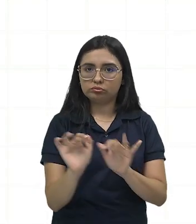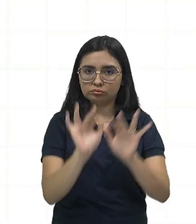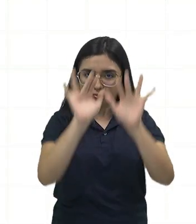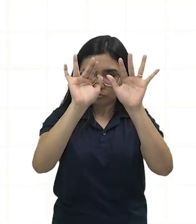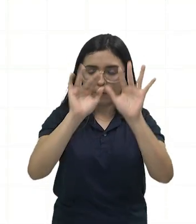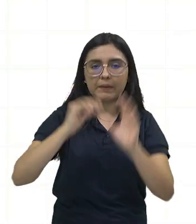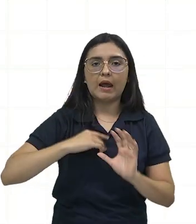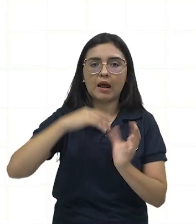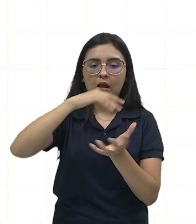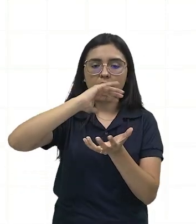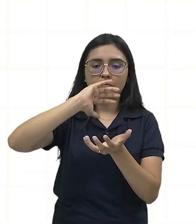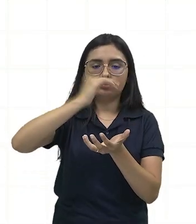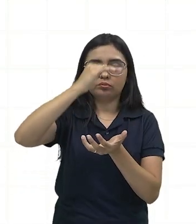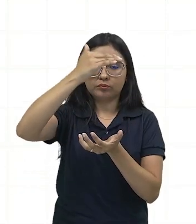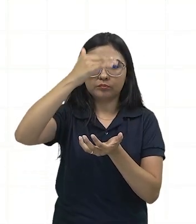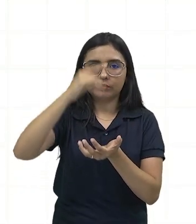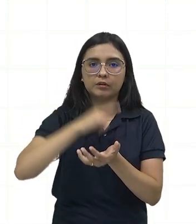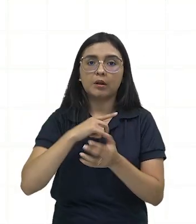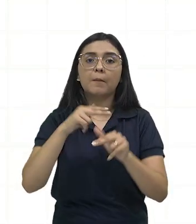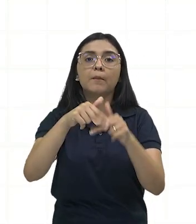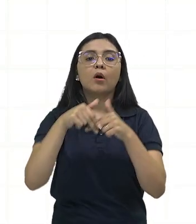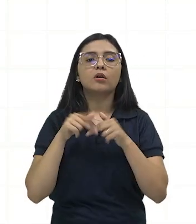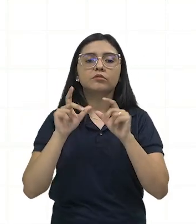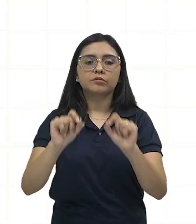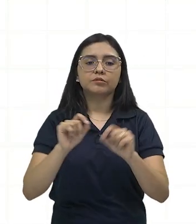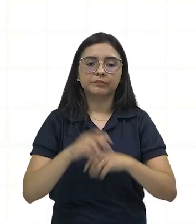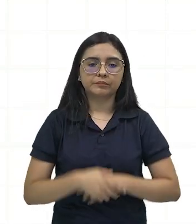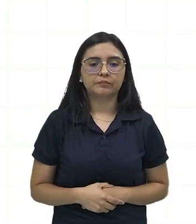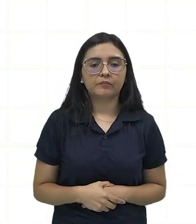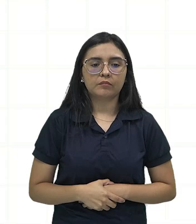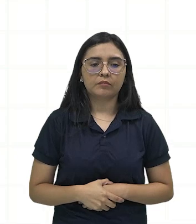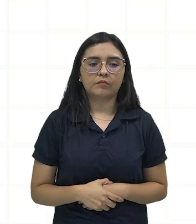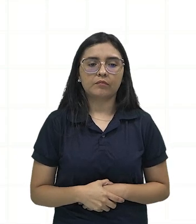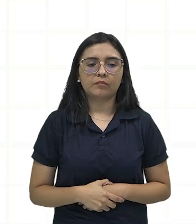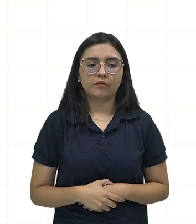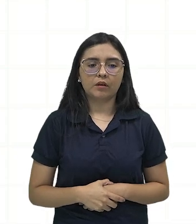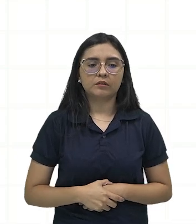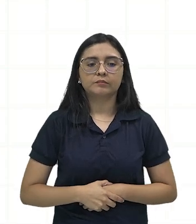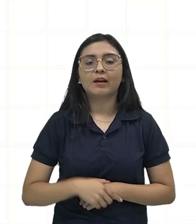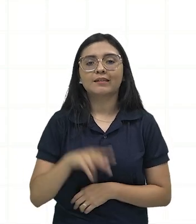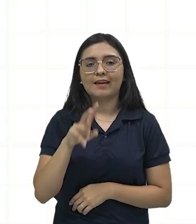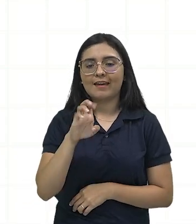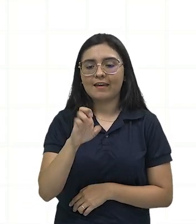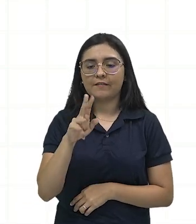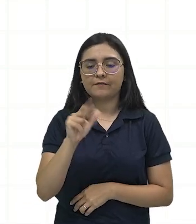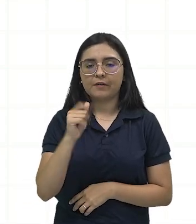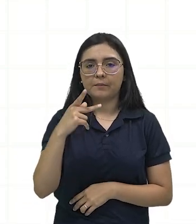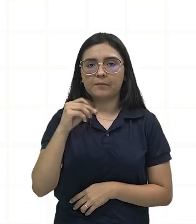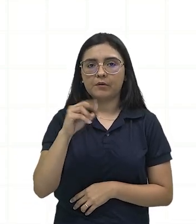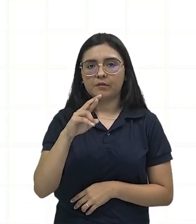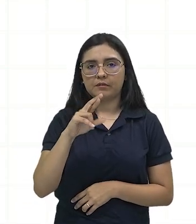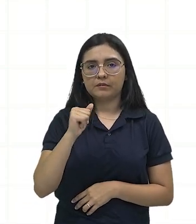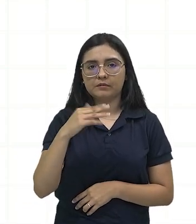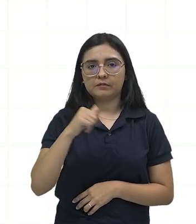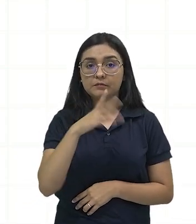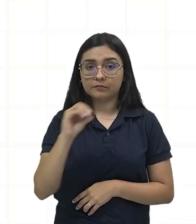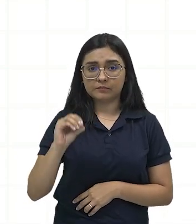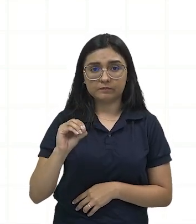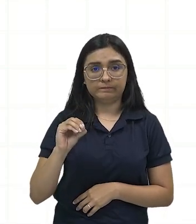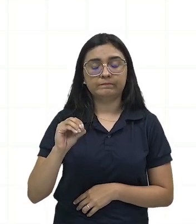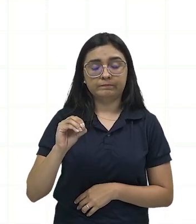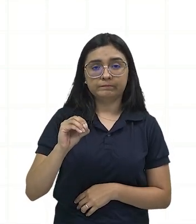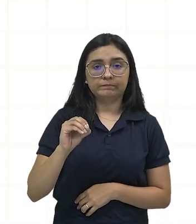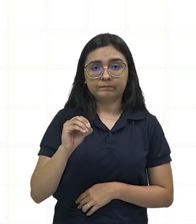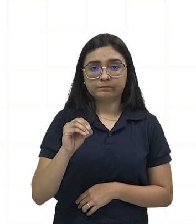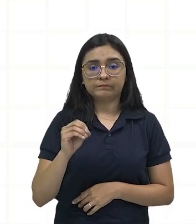atmosfera, derivada da evaporação, né? Então nós temos aí a evaporação